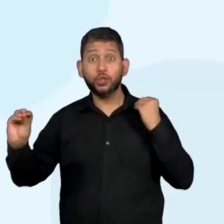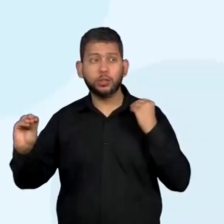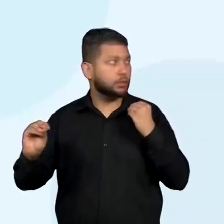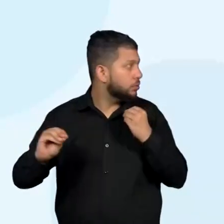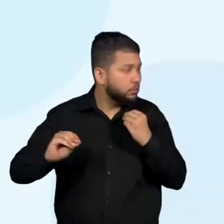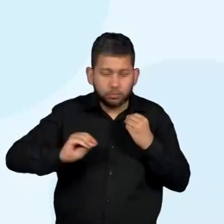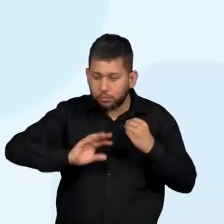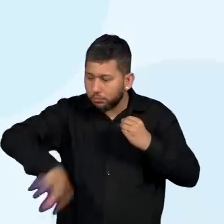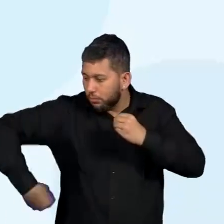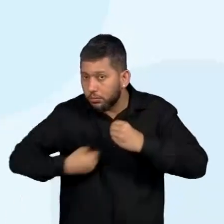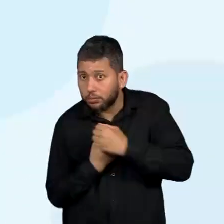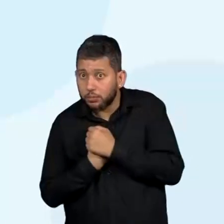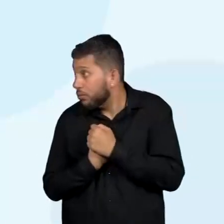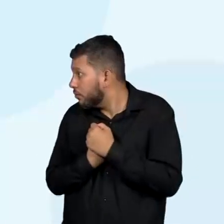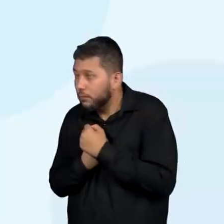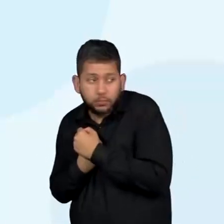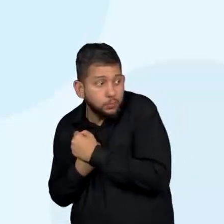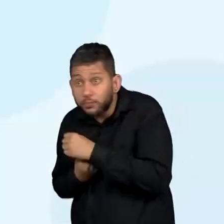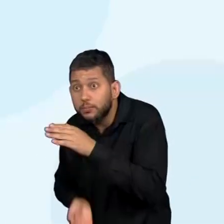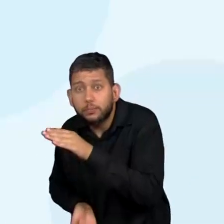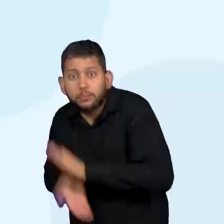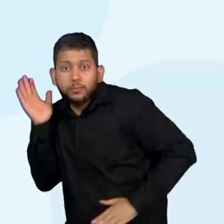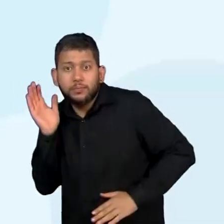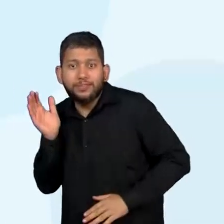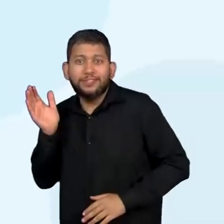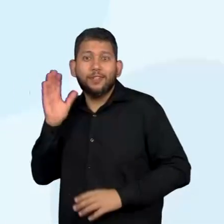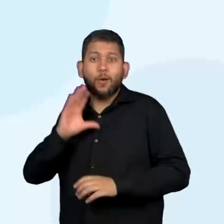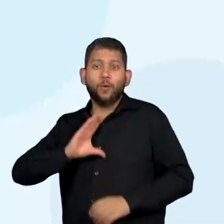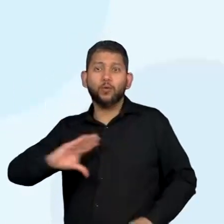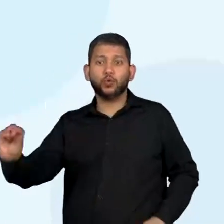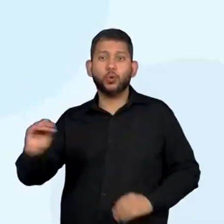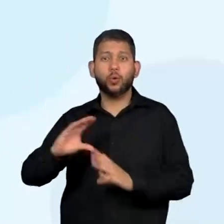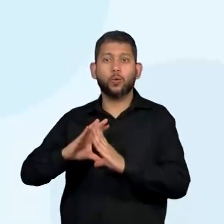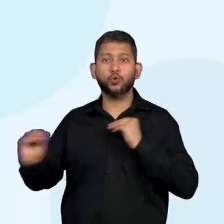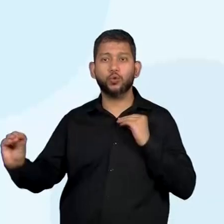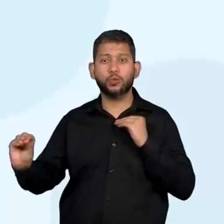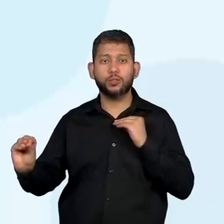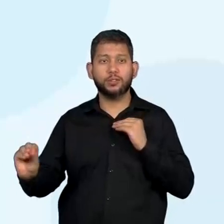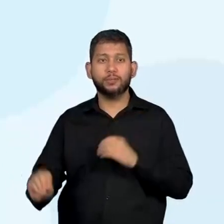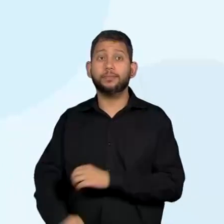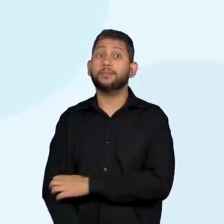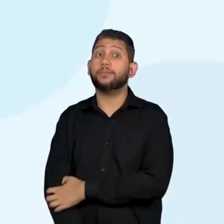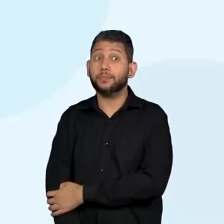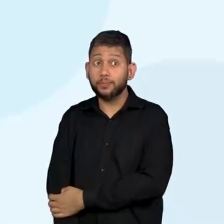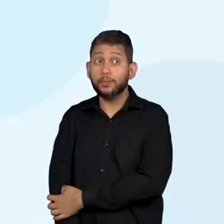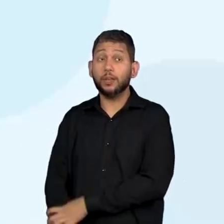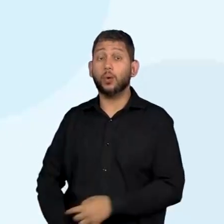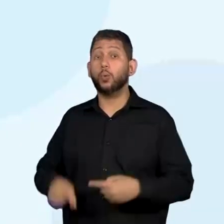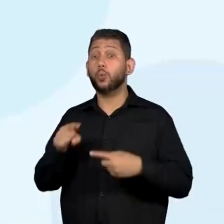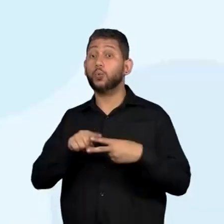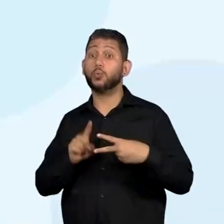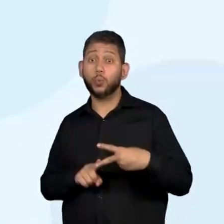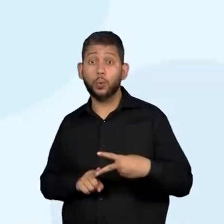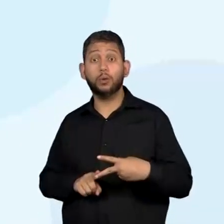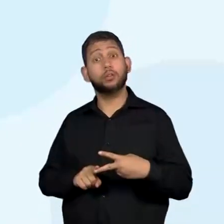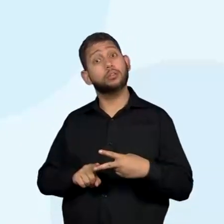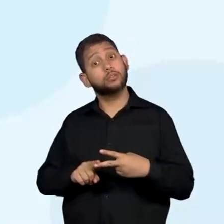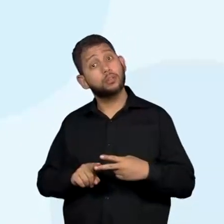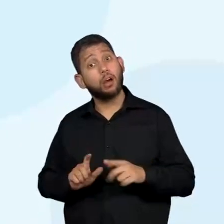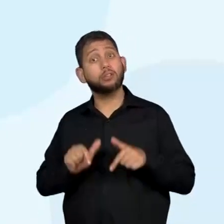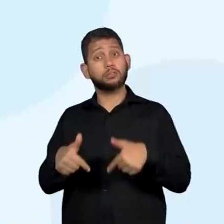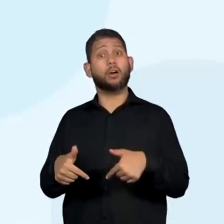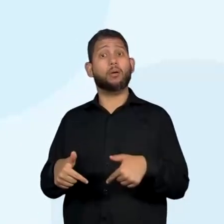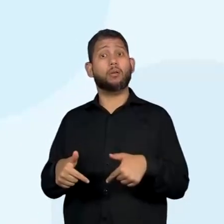fugir. Então, aqui, ó, eu tenho fugir. Por isso, eu tenho essa ação aqui